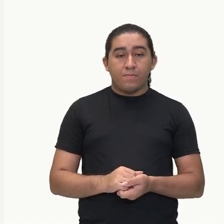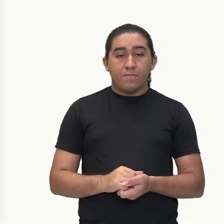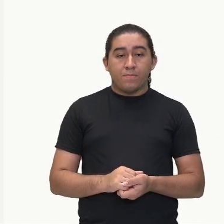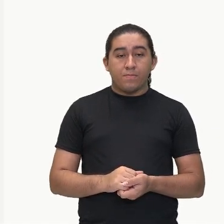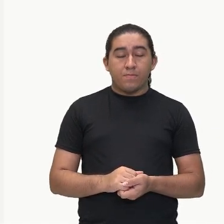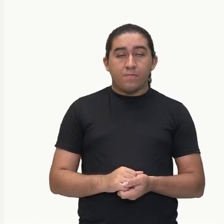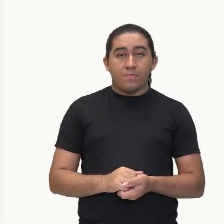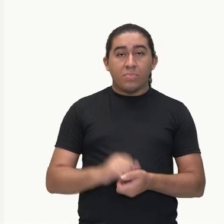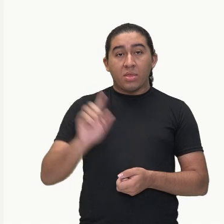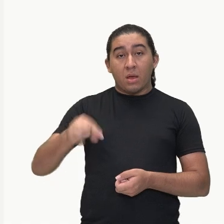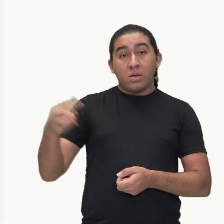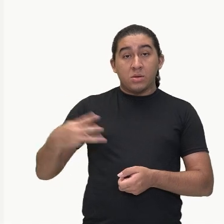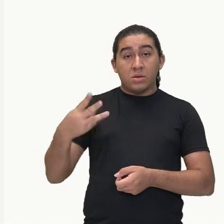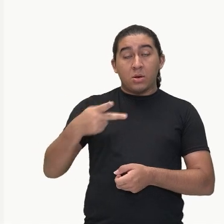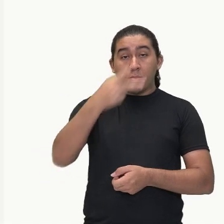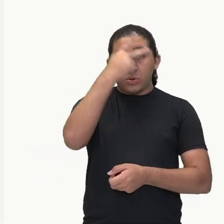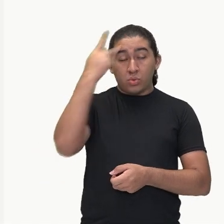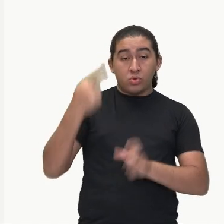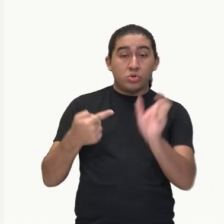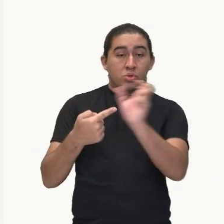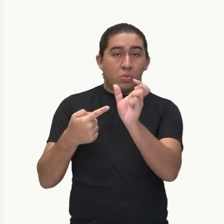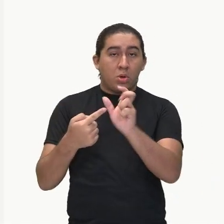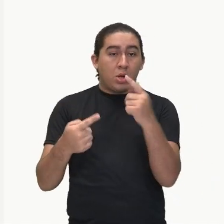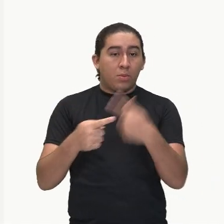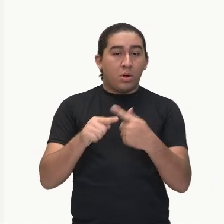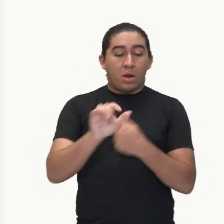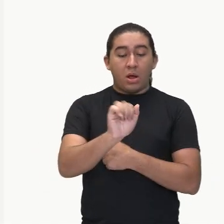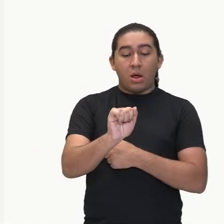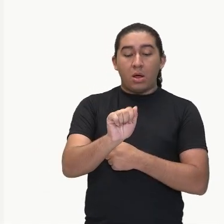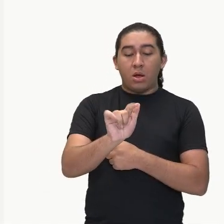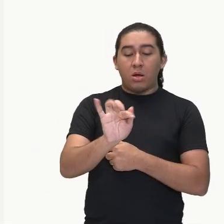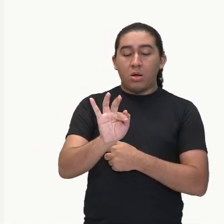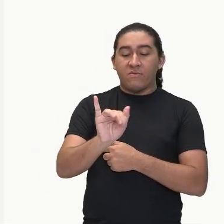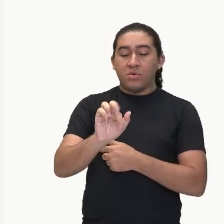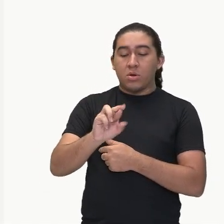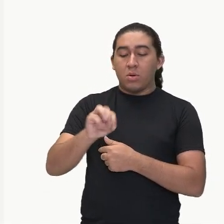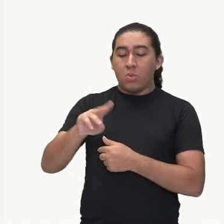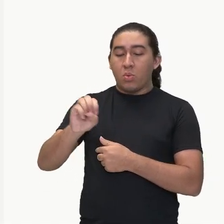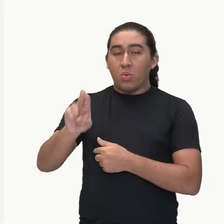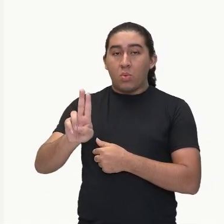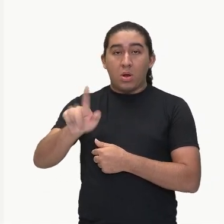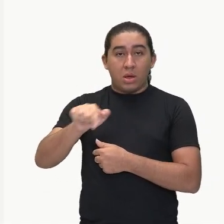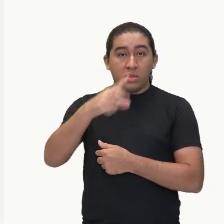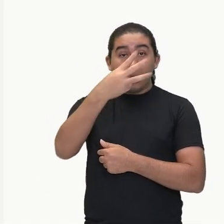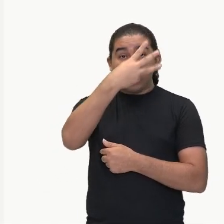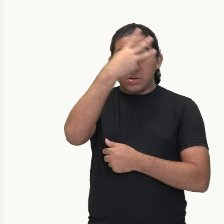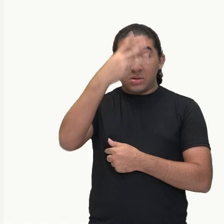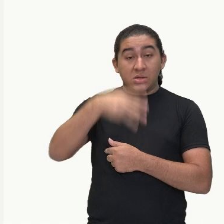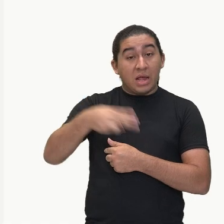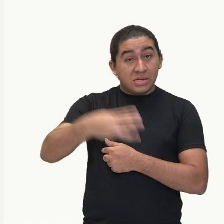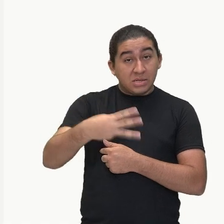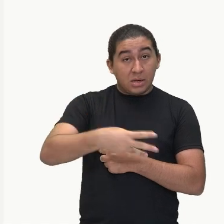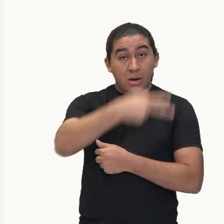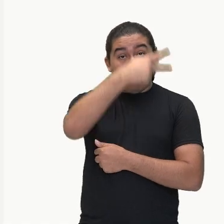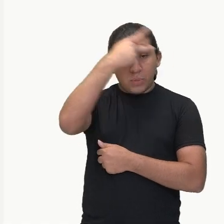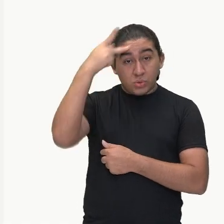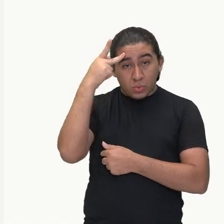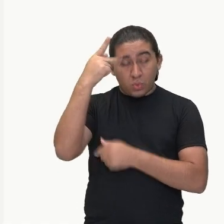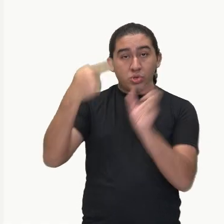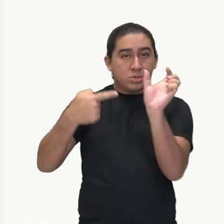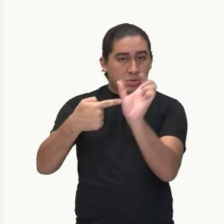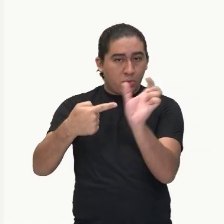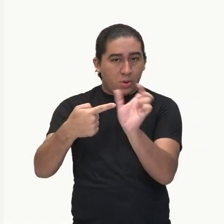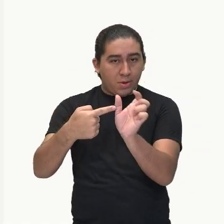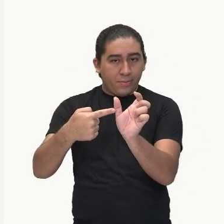terceira pessoa do singular, porque afirmou é terceira pessoa do singular,